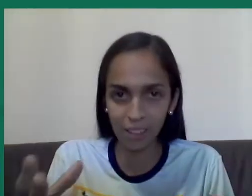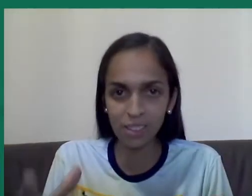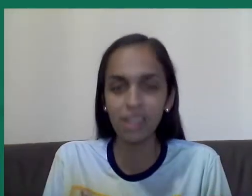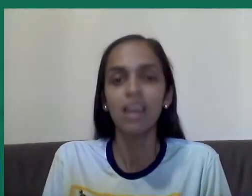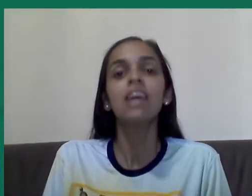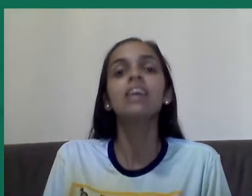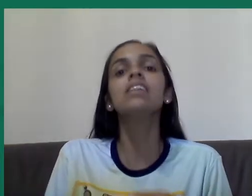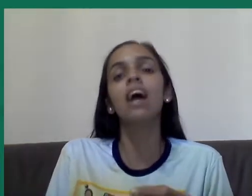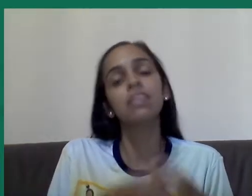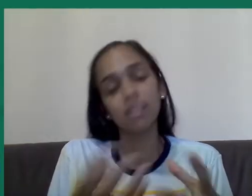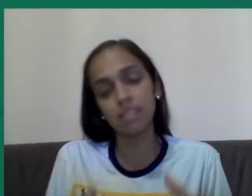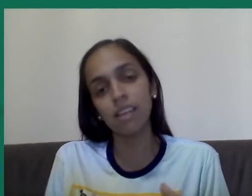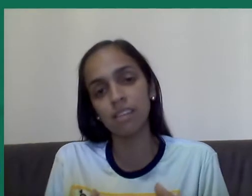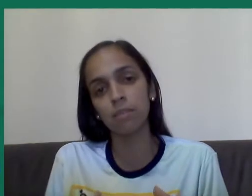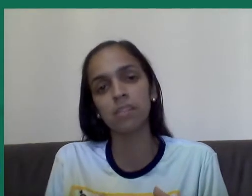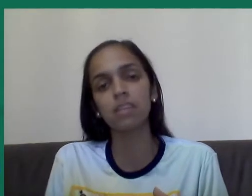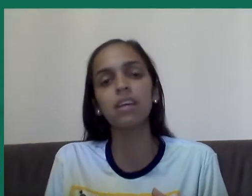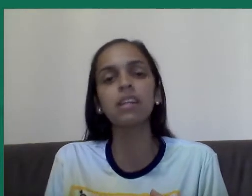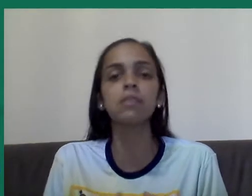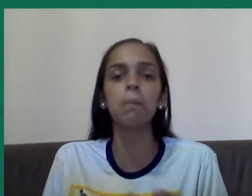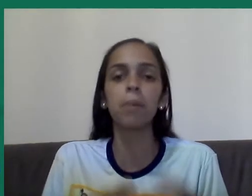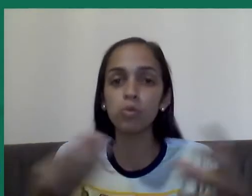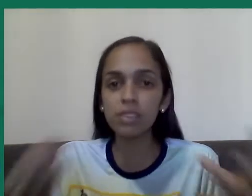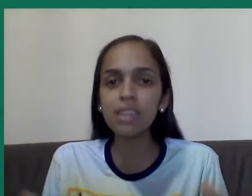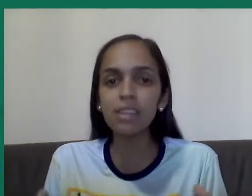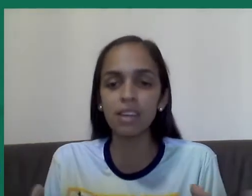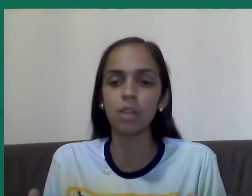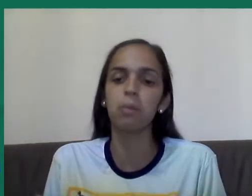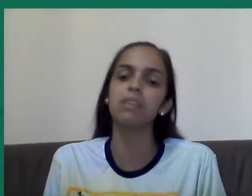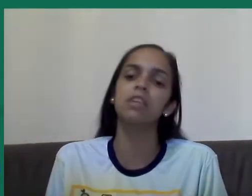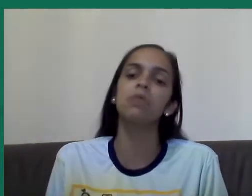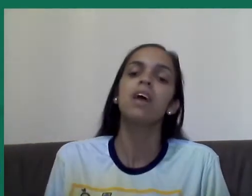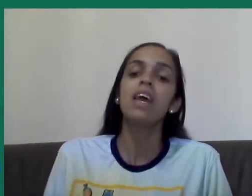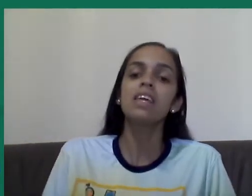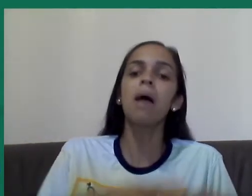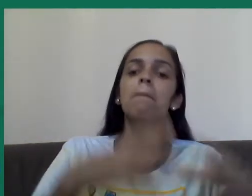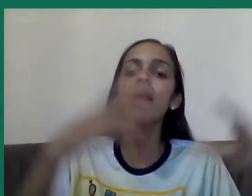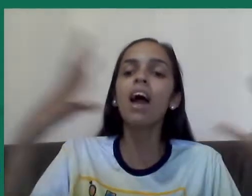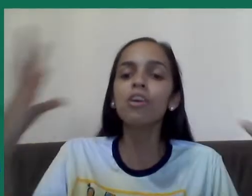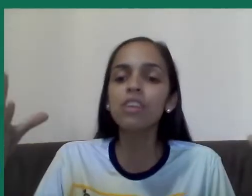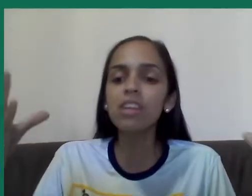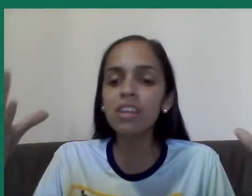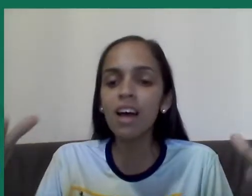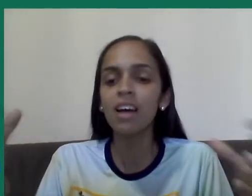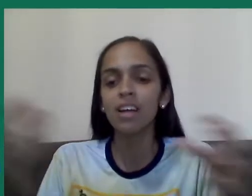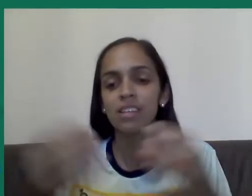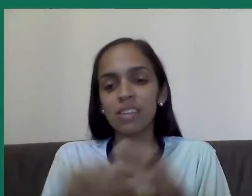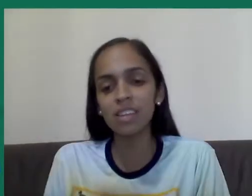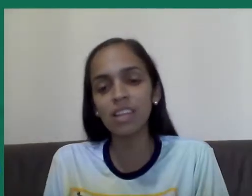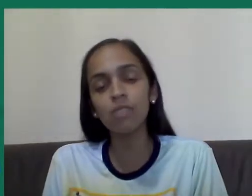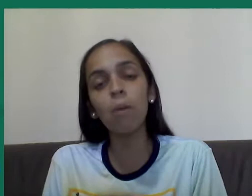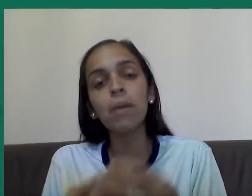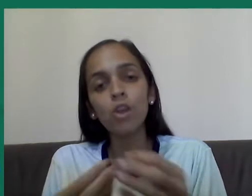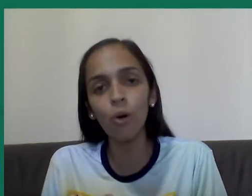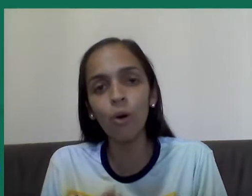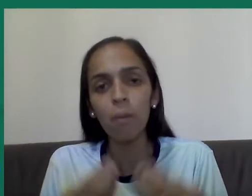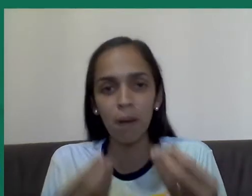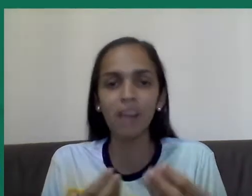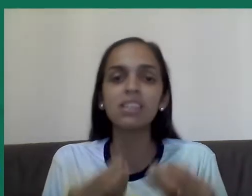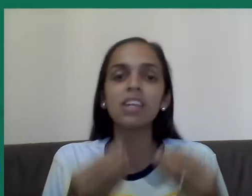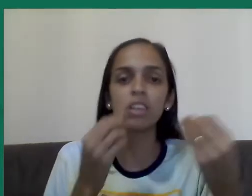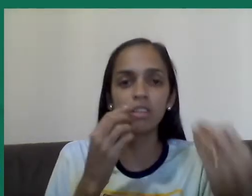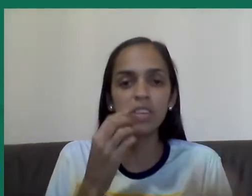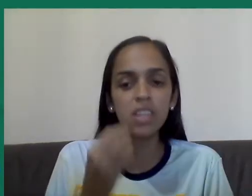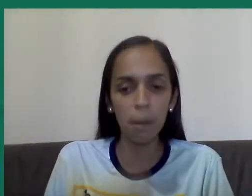maior parte das riquezas brasileiras, né, produzidas aqui no Brasil, e a maioria detendo a